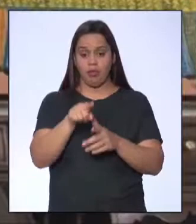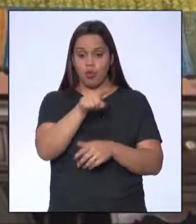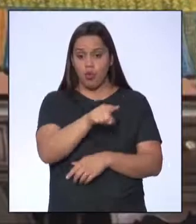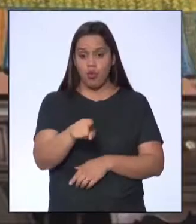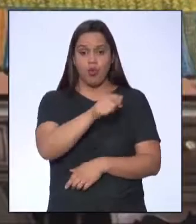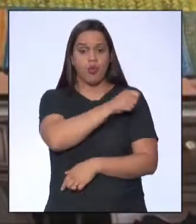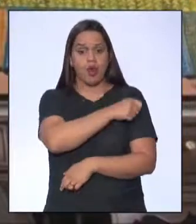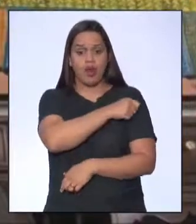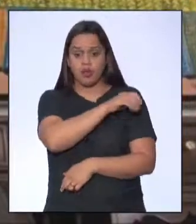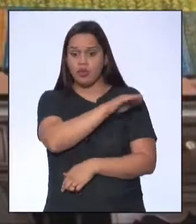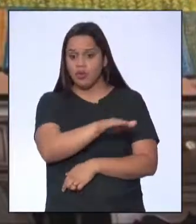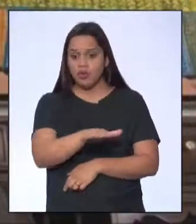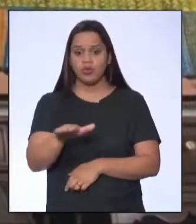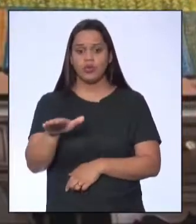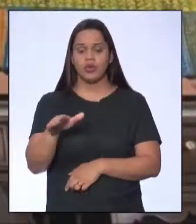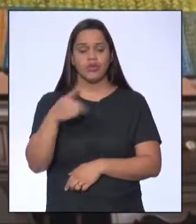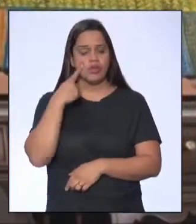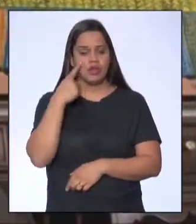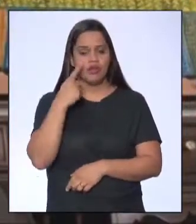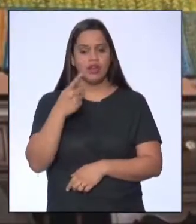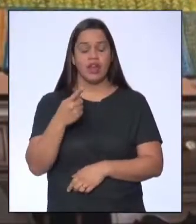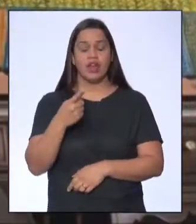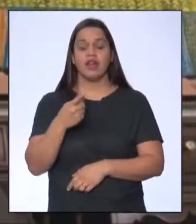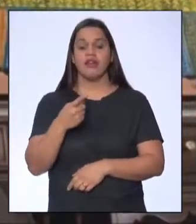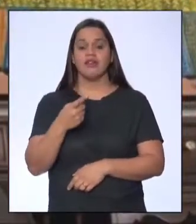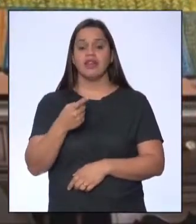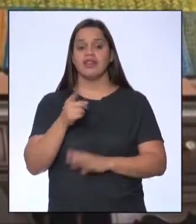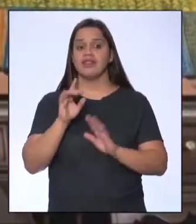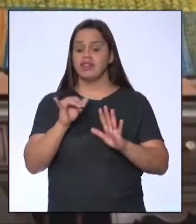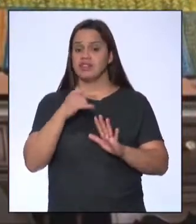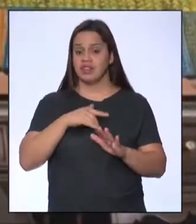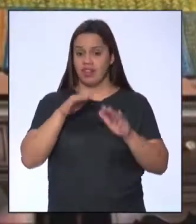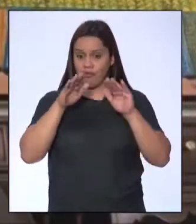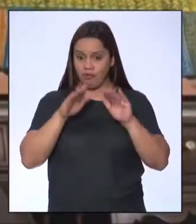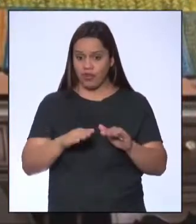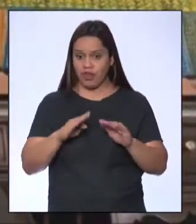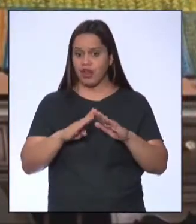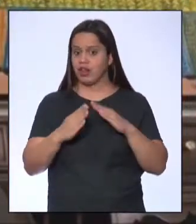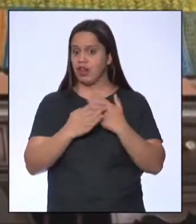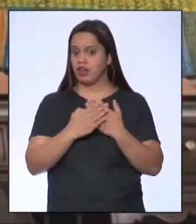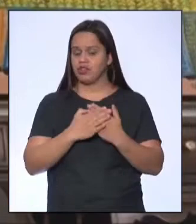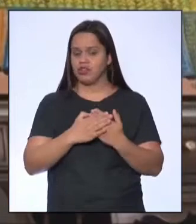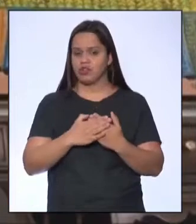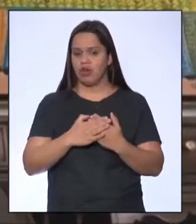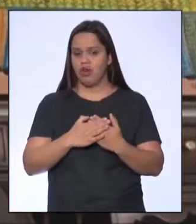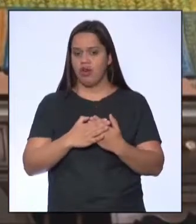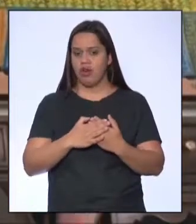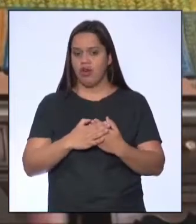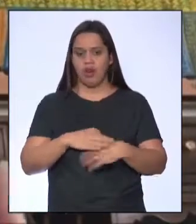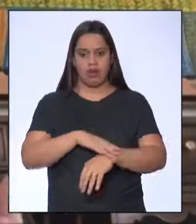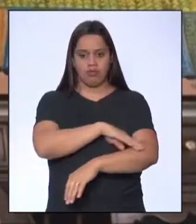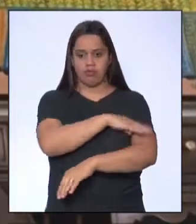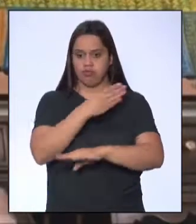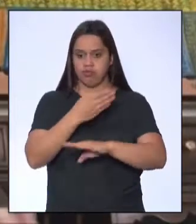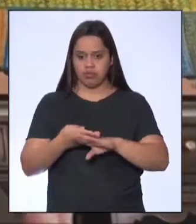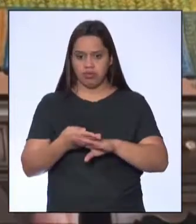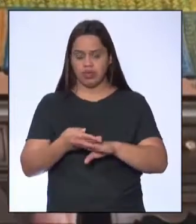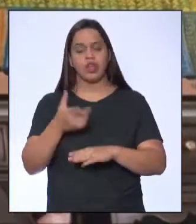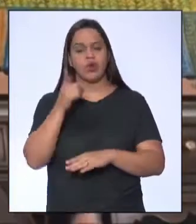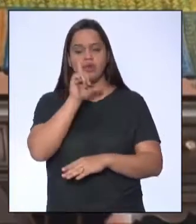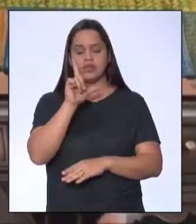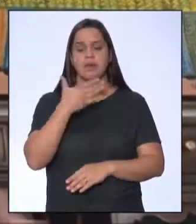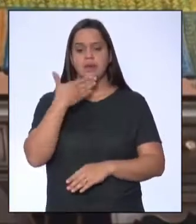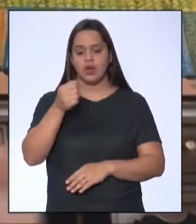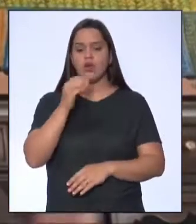E quando você fica na escola em tempo integral, você tem muito mais possibilidade de conhecer esse público. É claro que